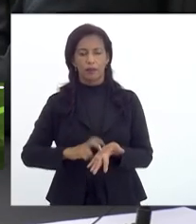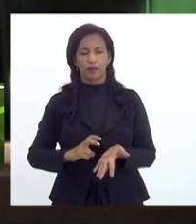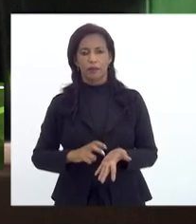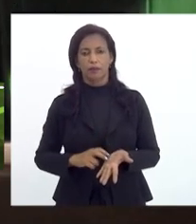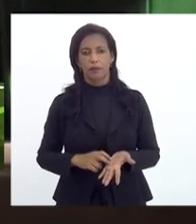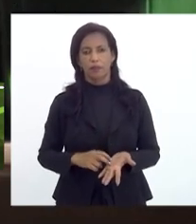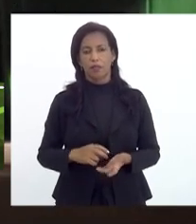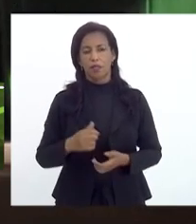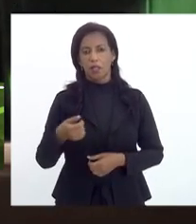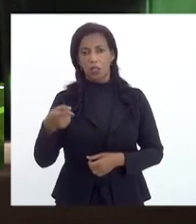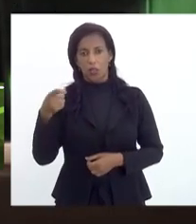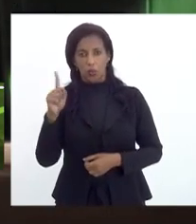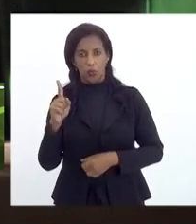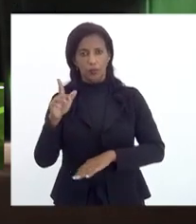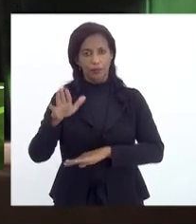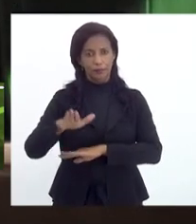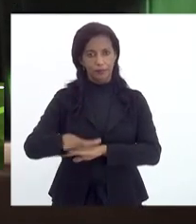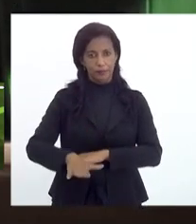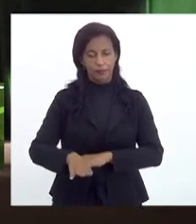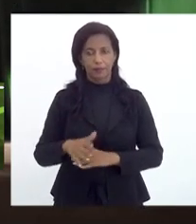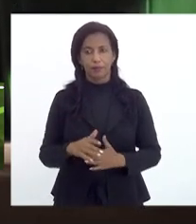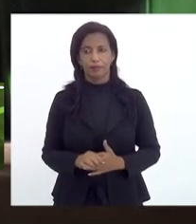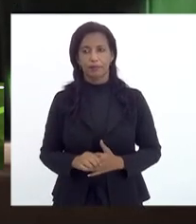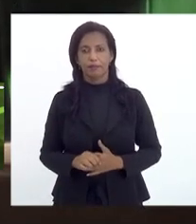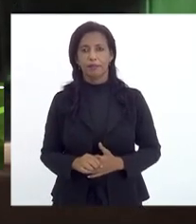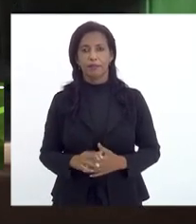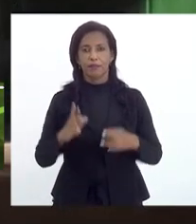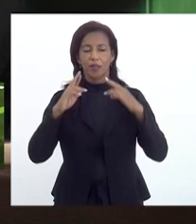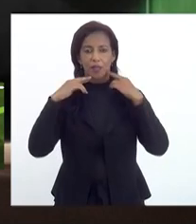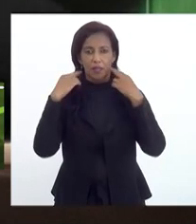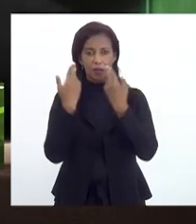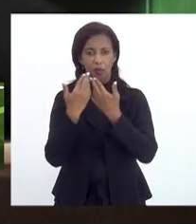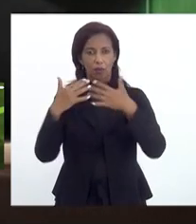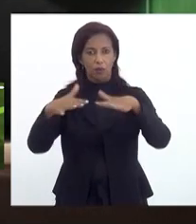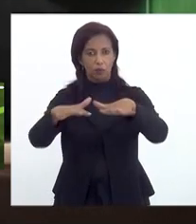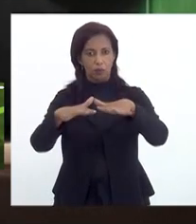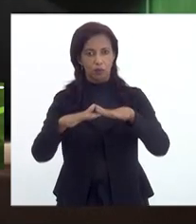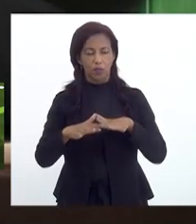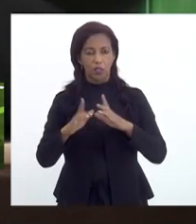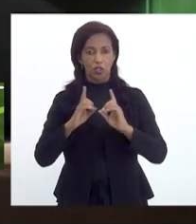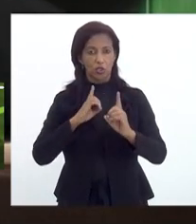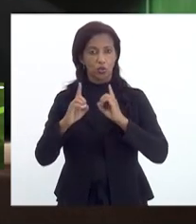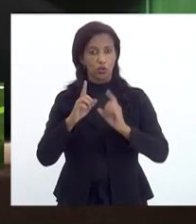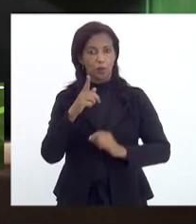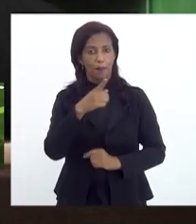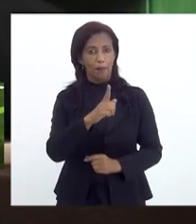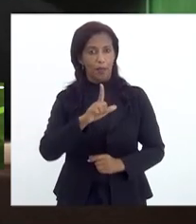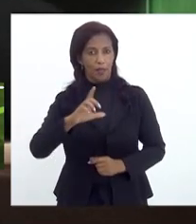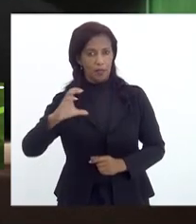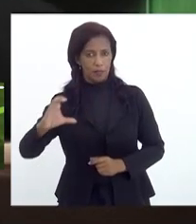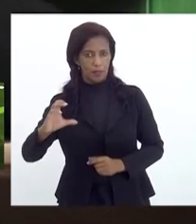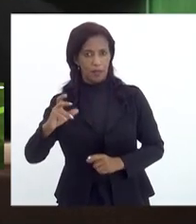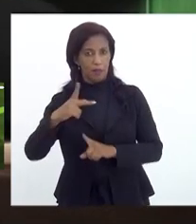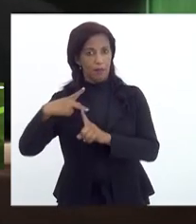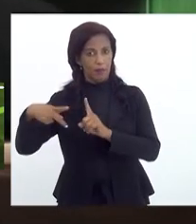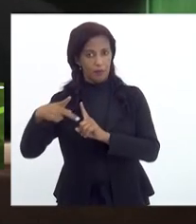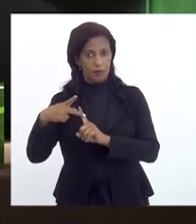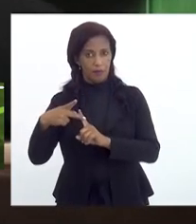E 13 horas A audiência Para discutir A emenda condicional E o PLC Que trata da previdência